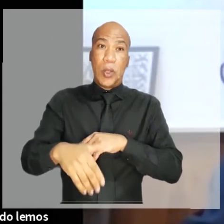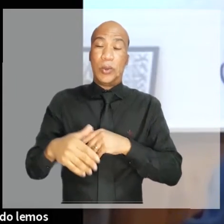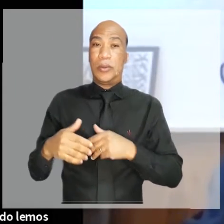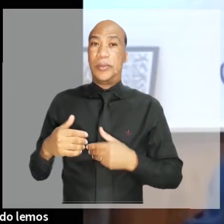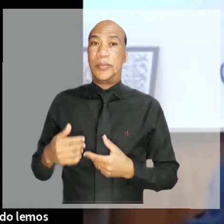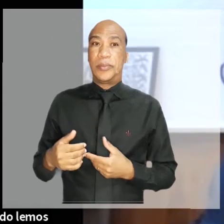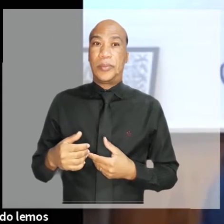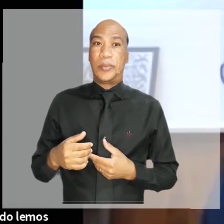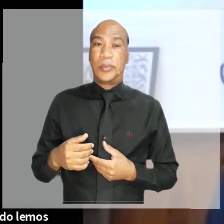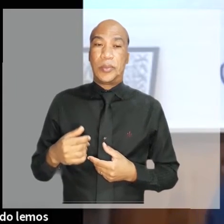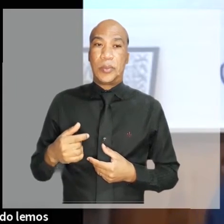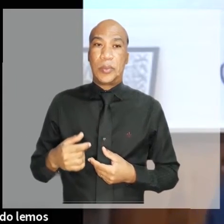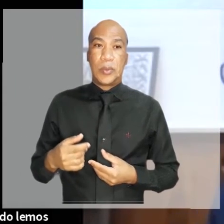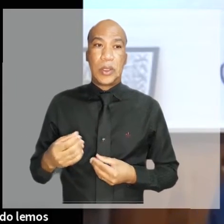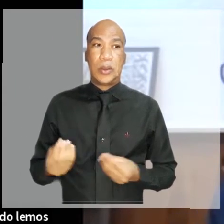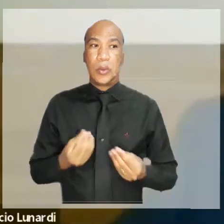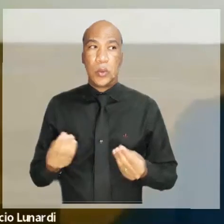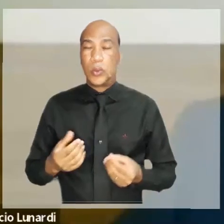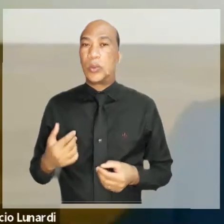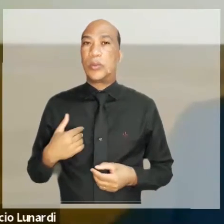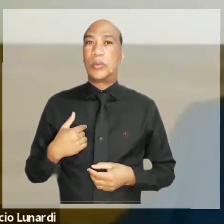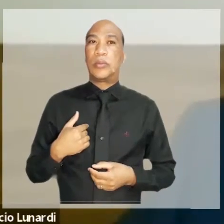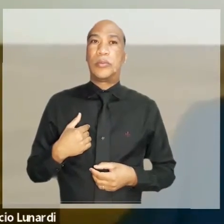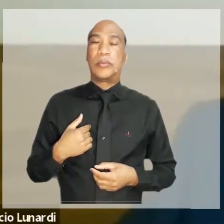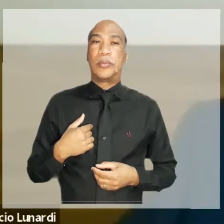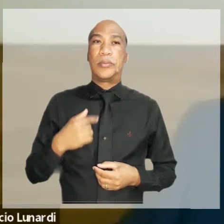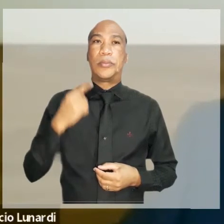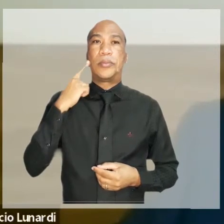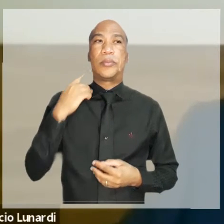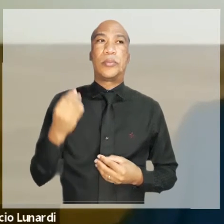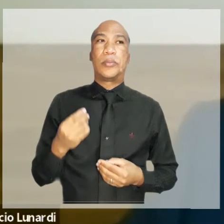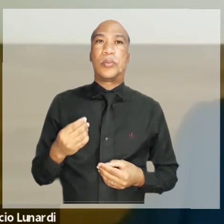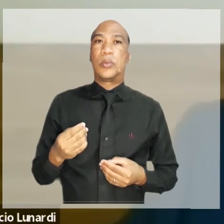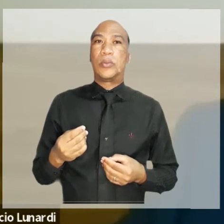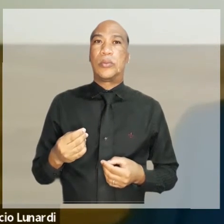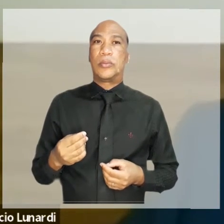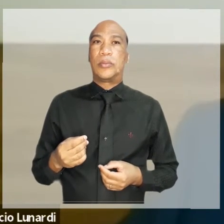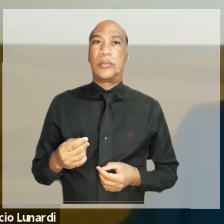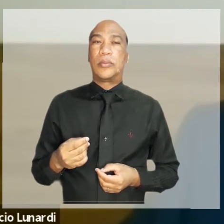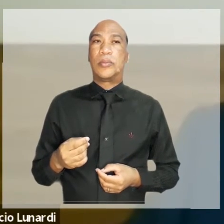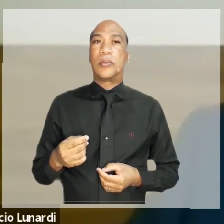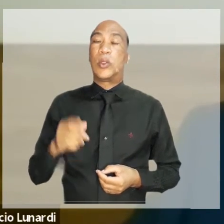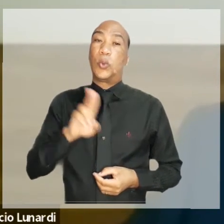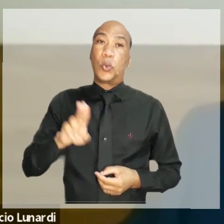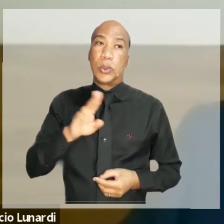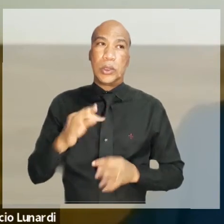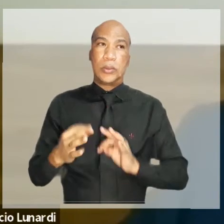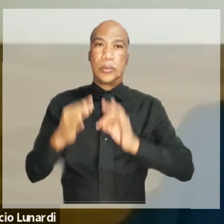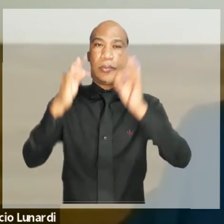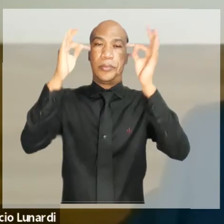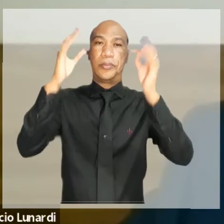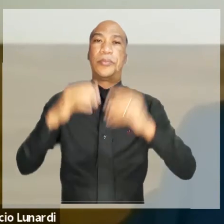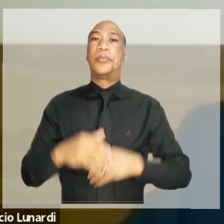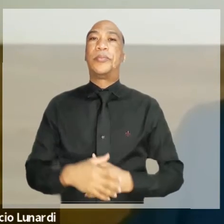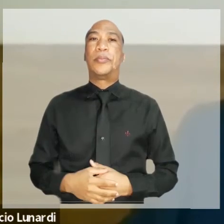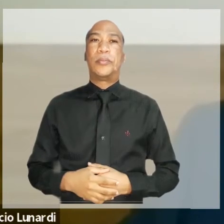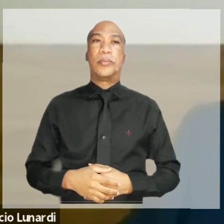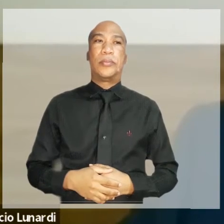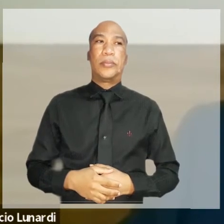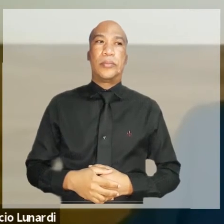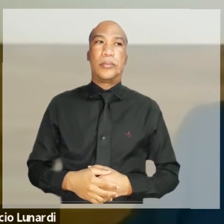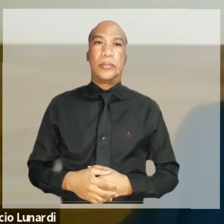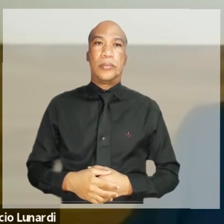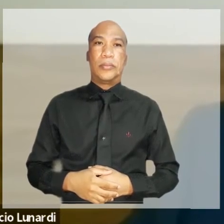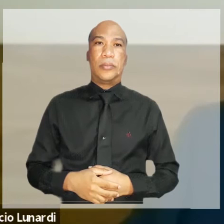tecnologia. O senhor Ronaldo Lemos, né, uma brilhante palestra aqui, todo mundo elogiando muito, né? Aqui